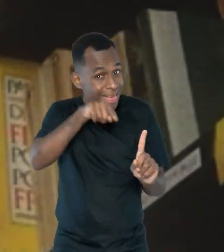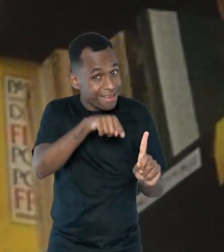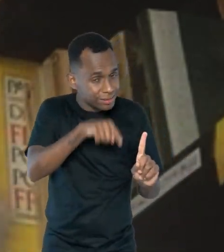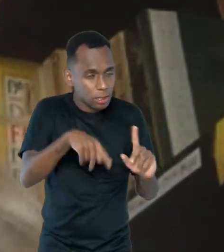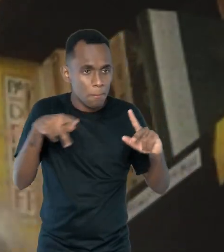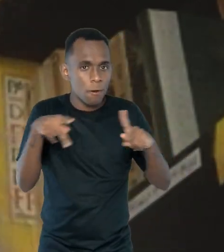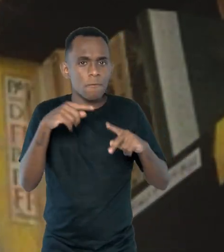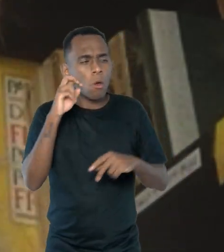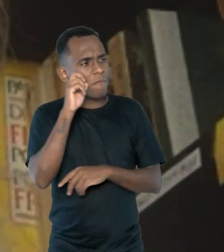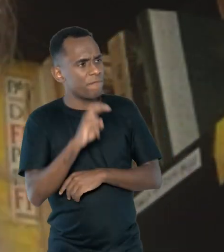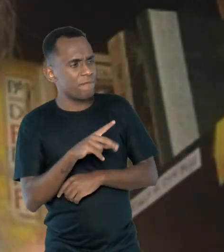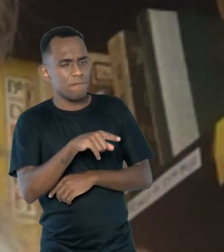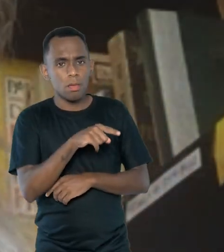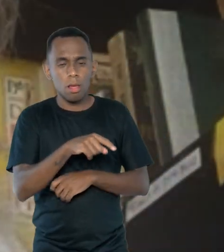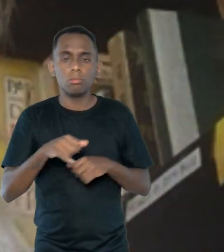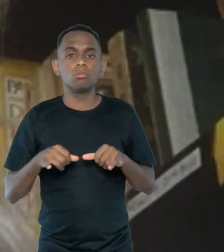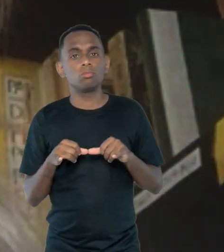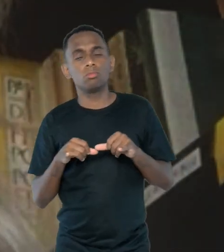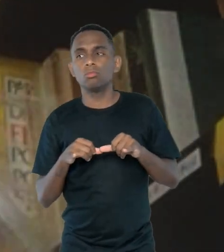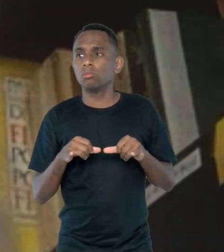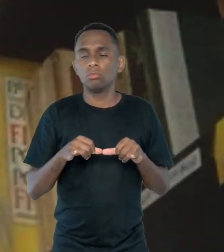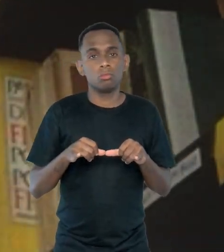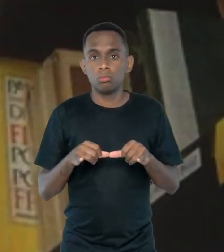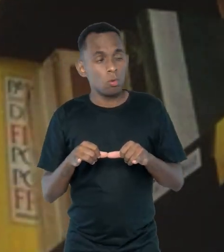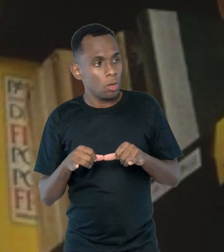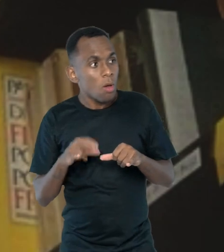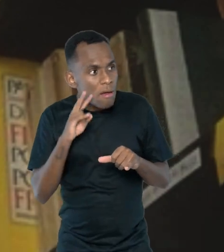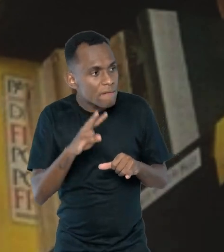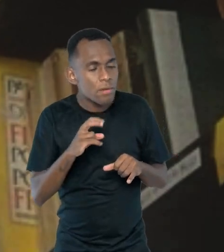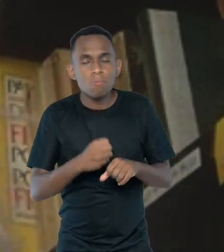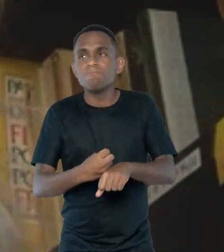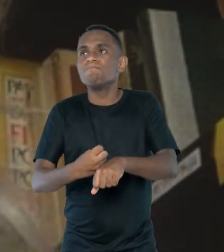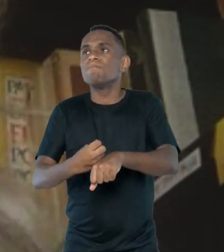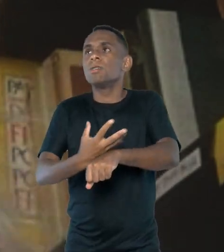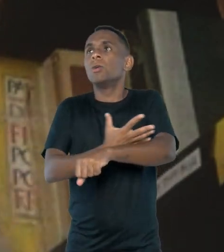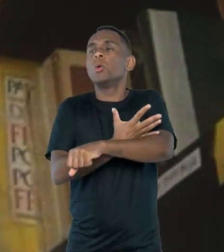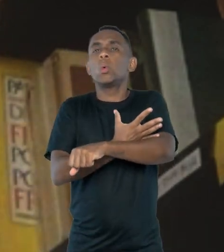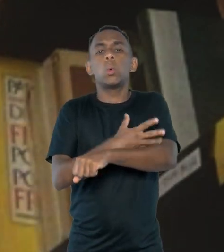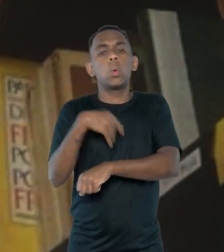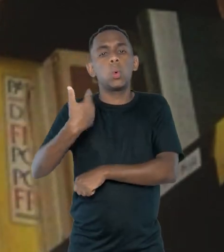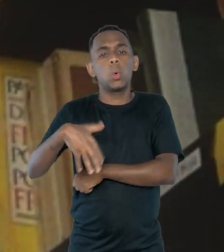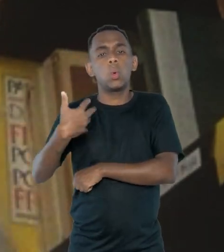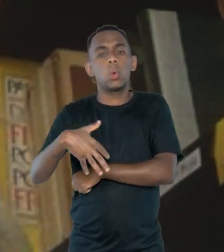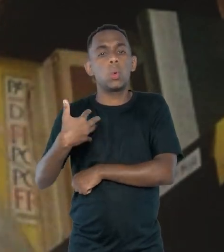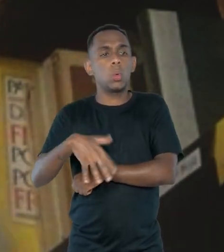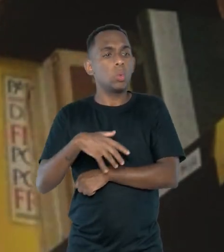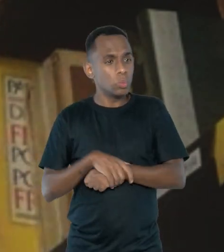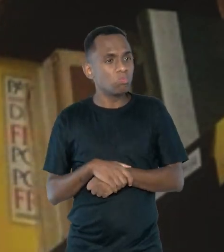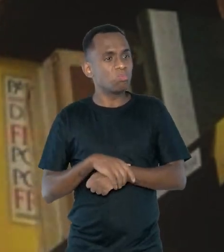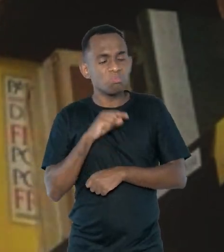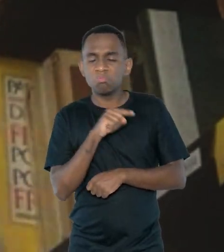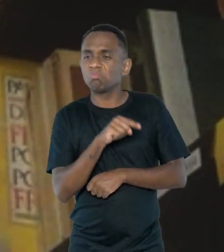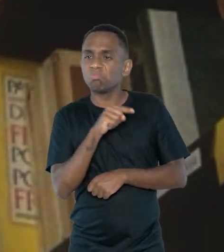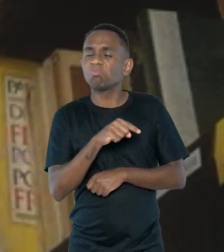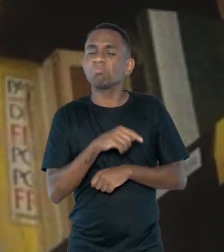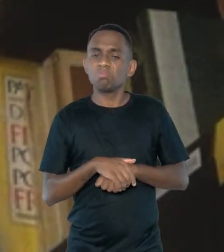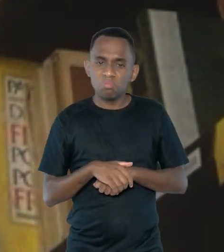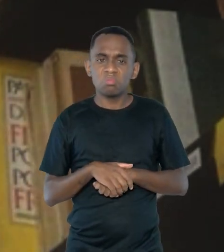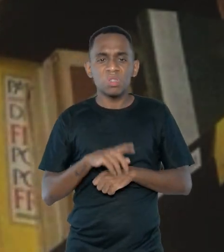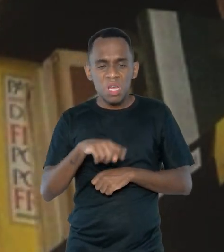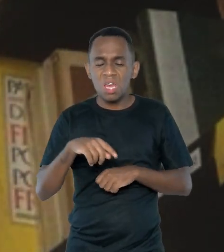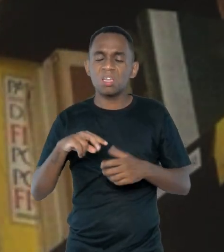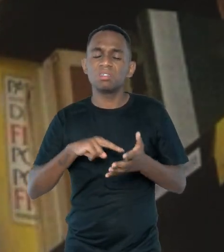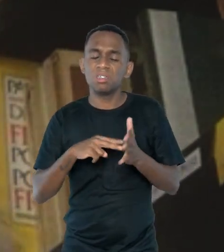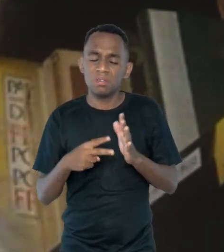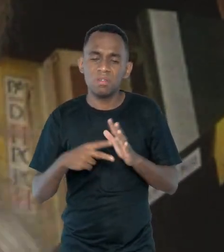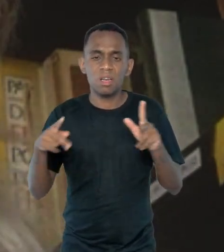professora, quando eu vi ela levando aquele carrinho, eu me emocionava. Eu falava, gente, é isso que é ser